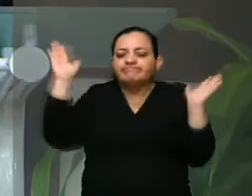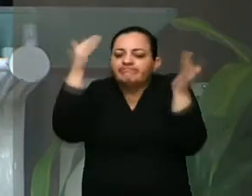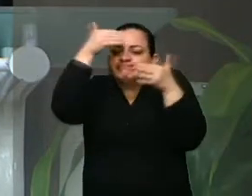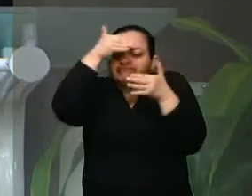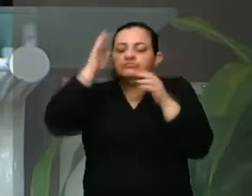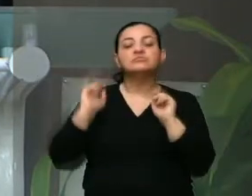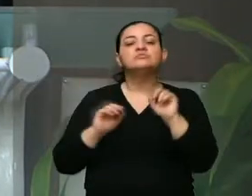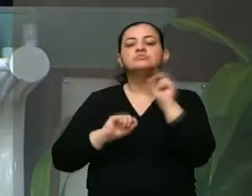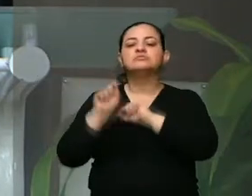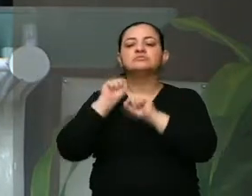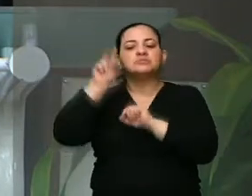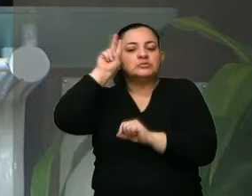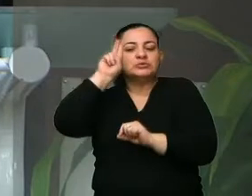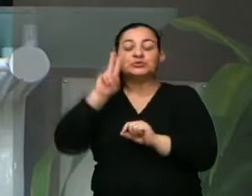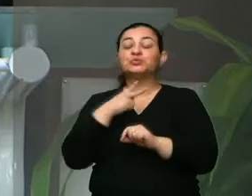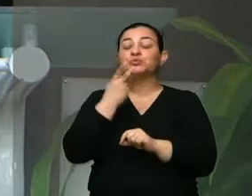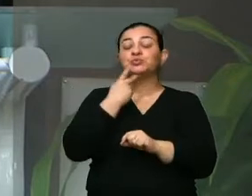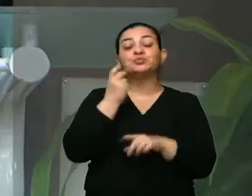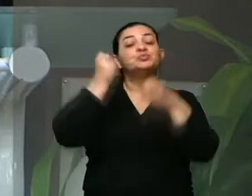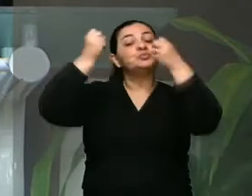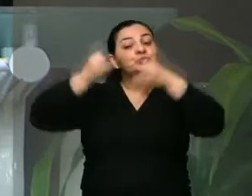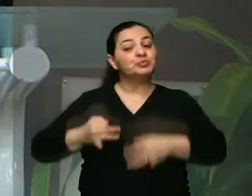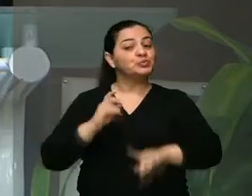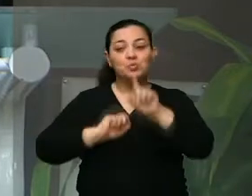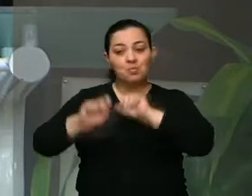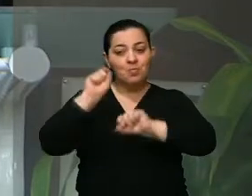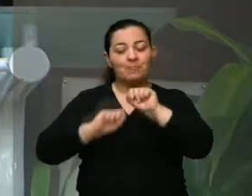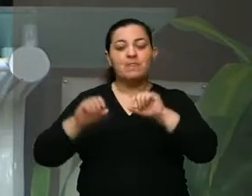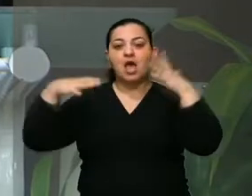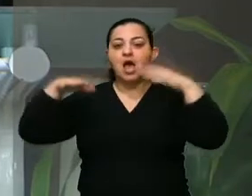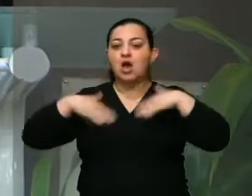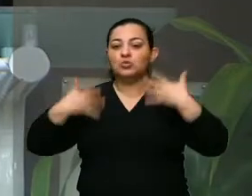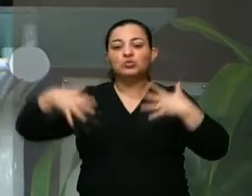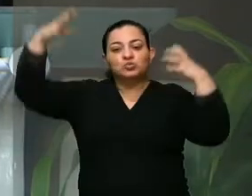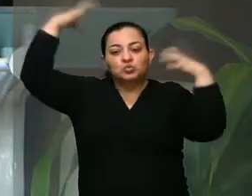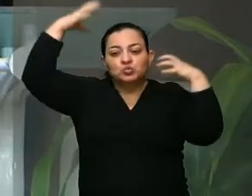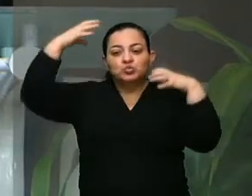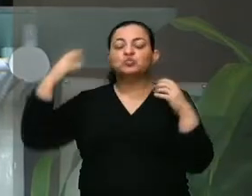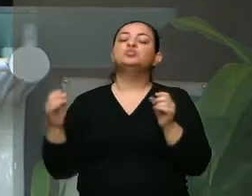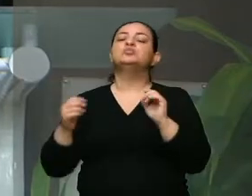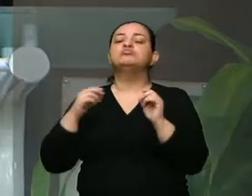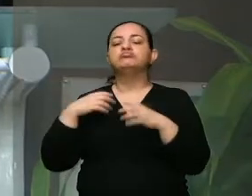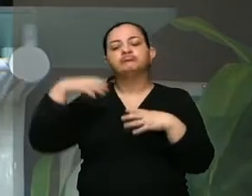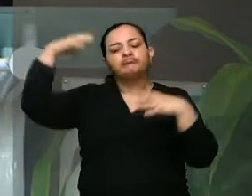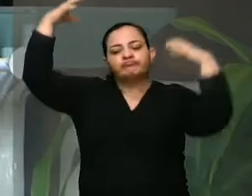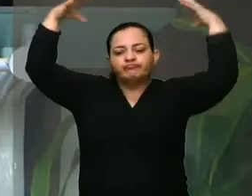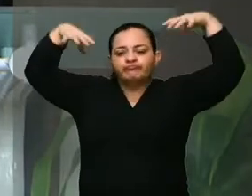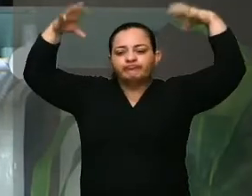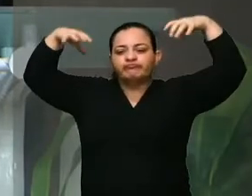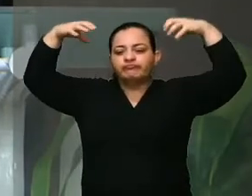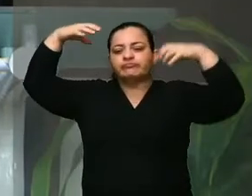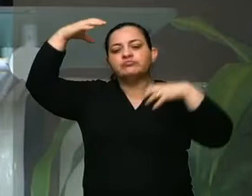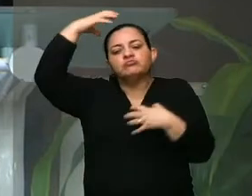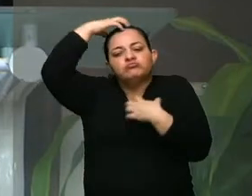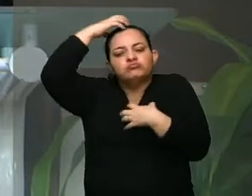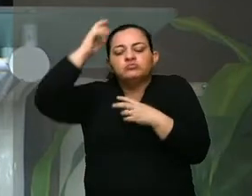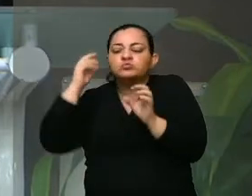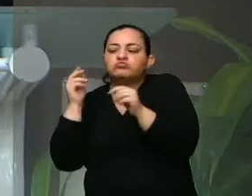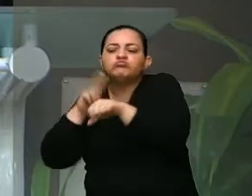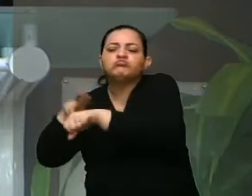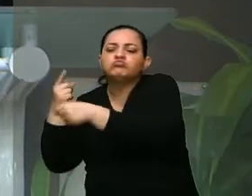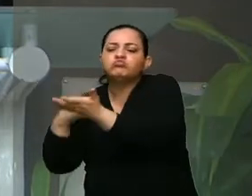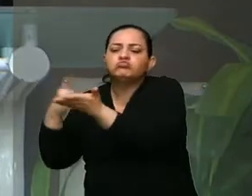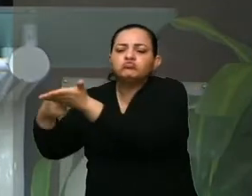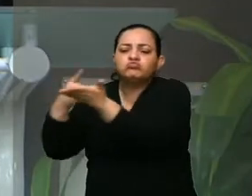história dizia que quando chovia eles faziam um plano entre eles vamos construir uma casa para nós